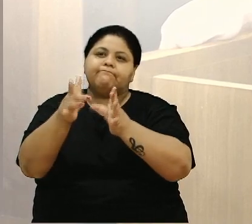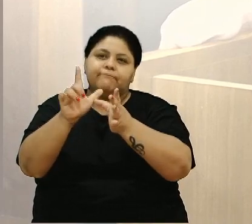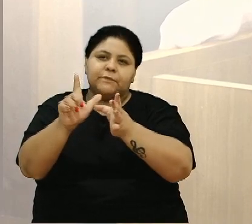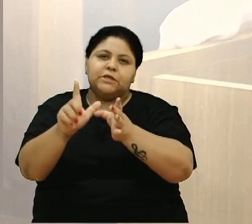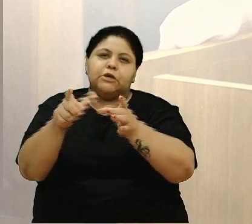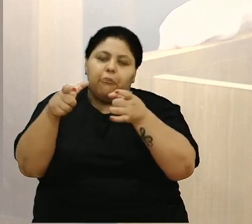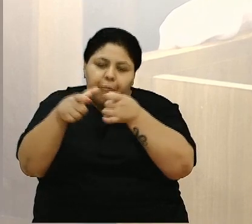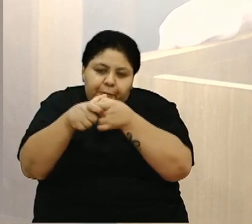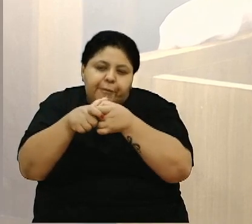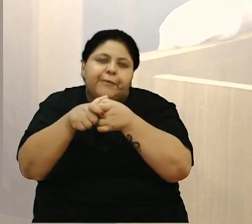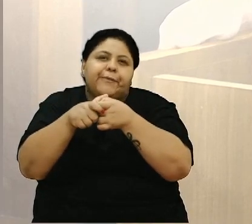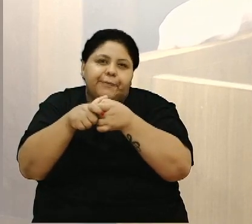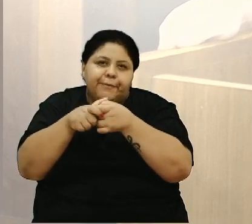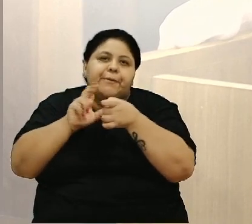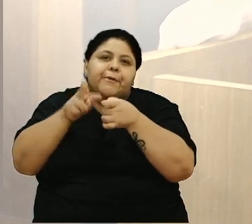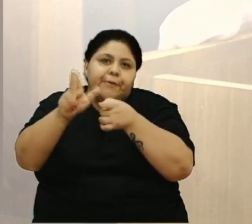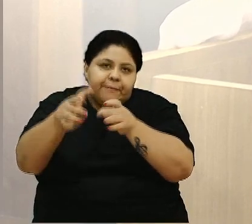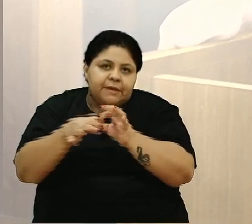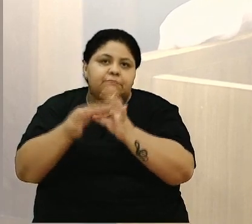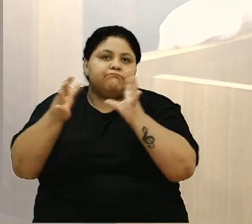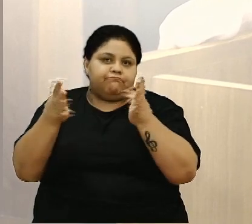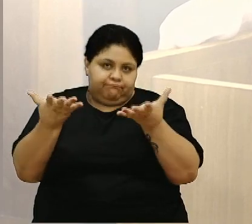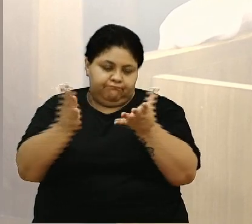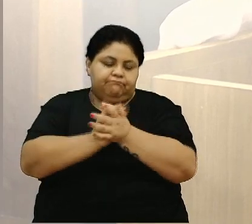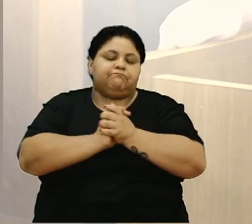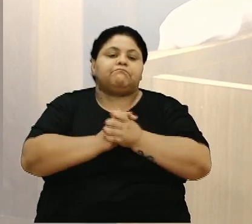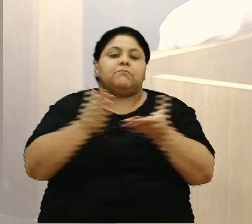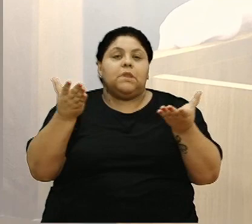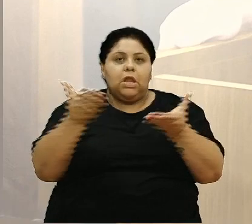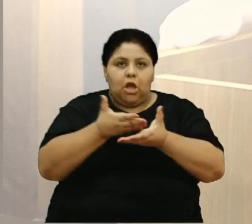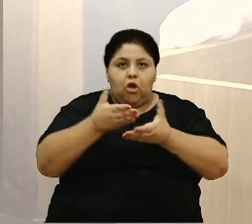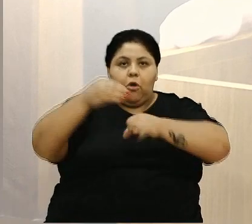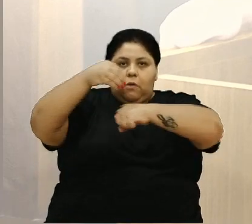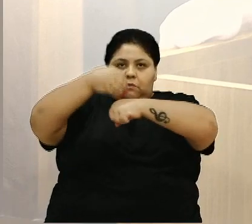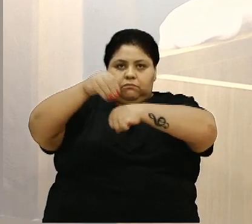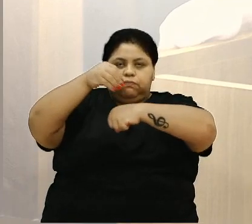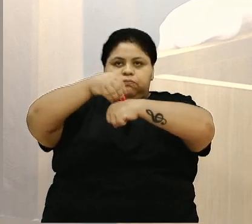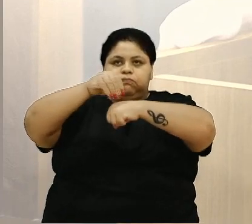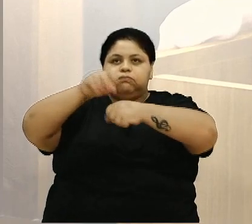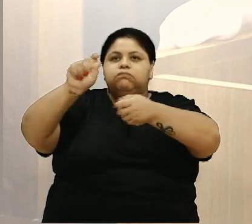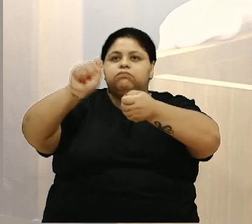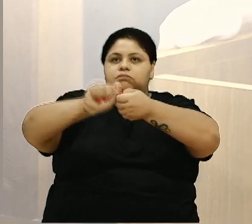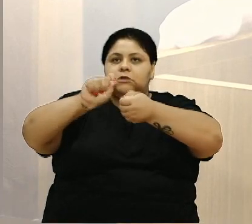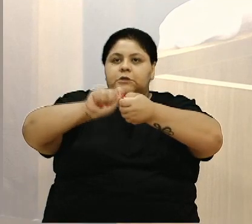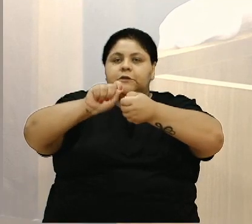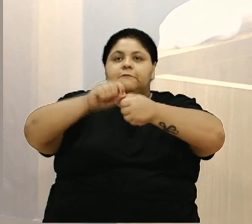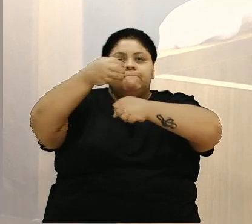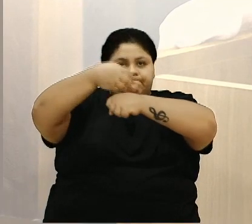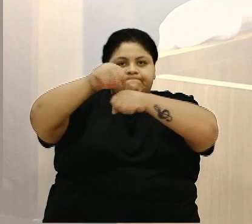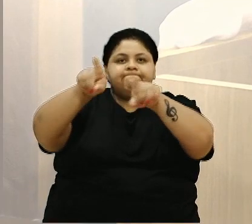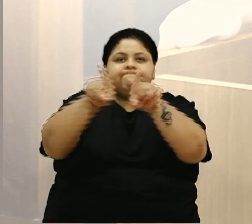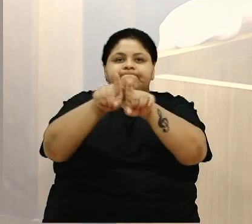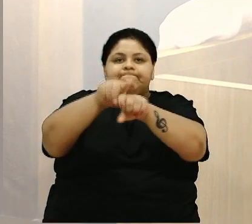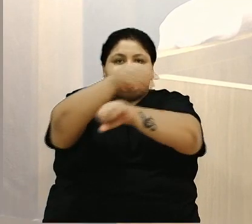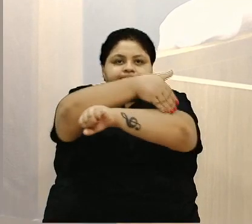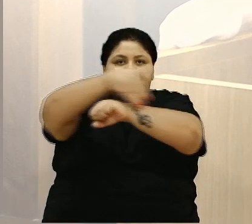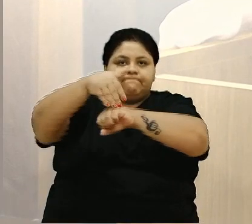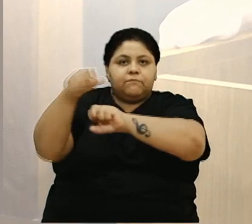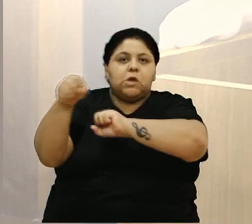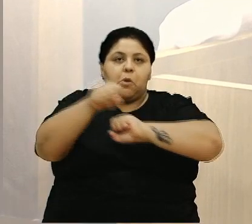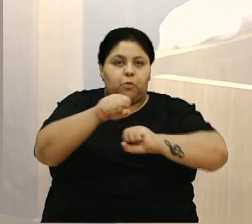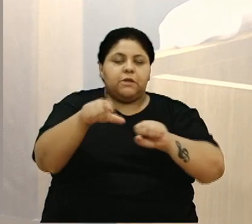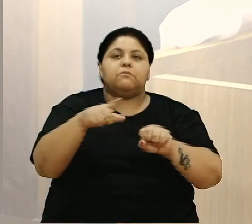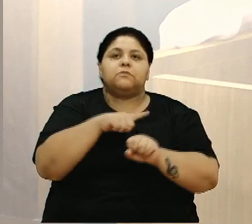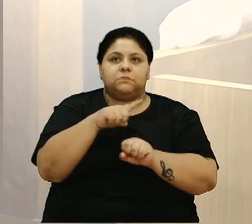tendo essa abertura. Então já estou trazendo várias outras dicas, e fazendo indicações de ruas que nós podemos ter